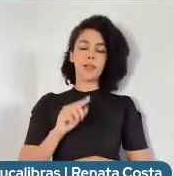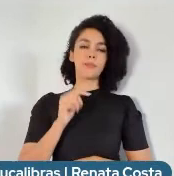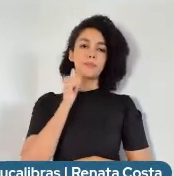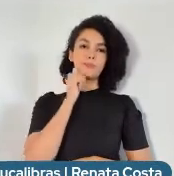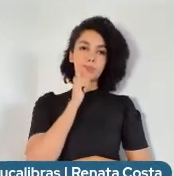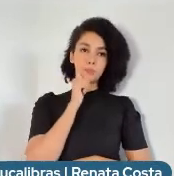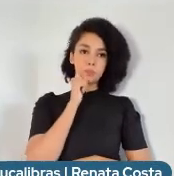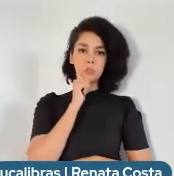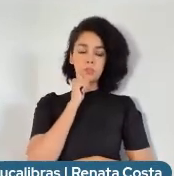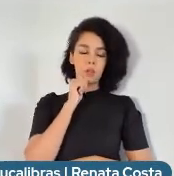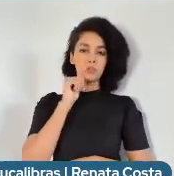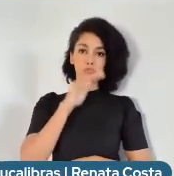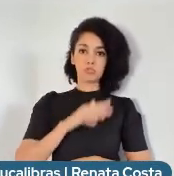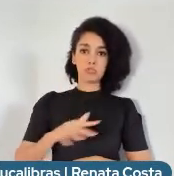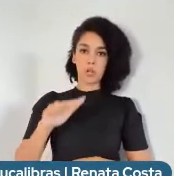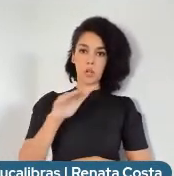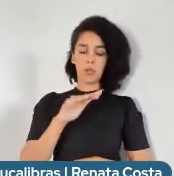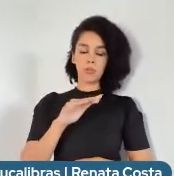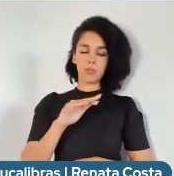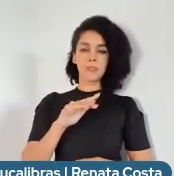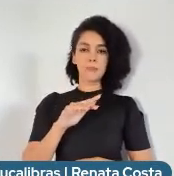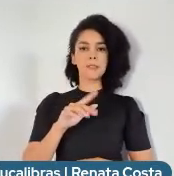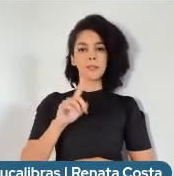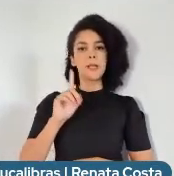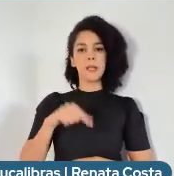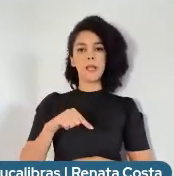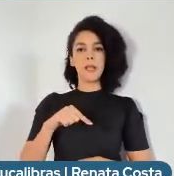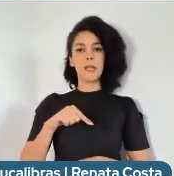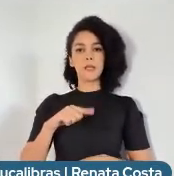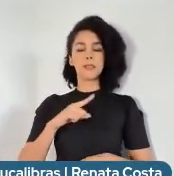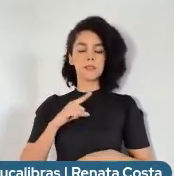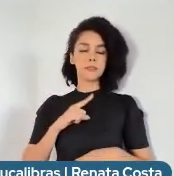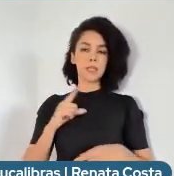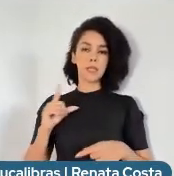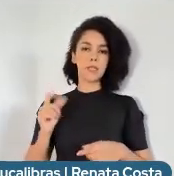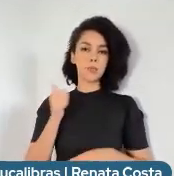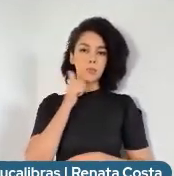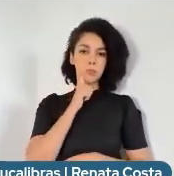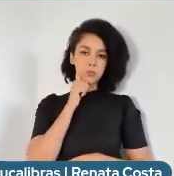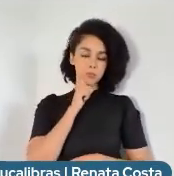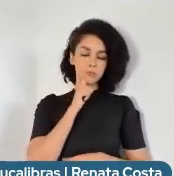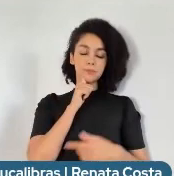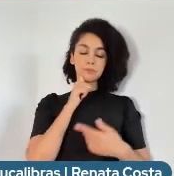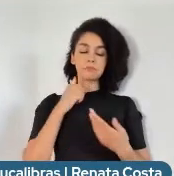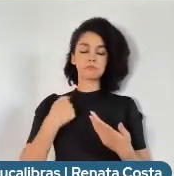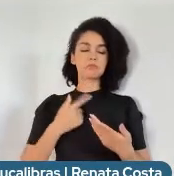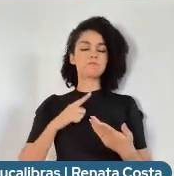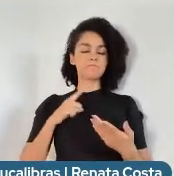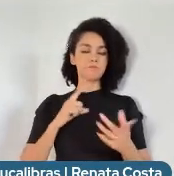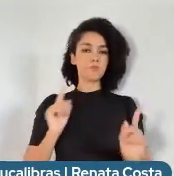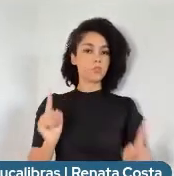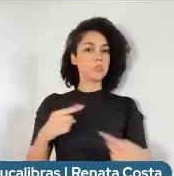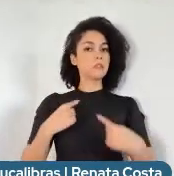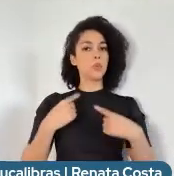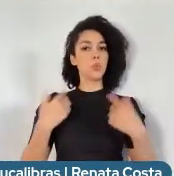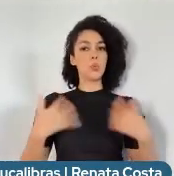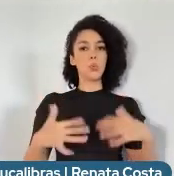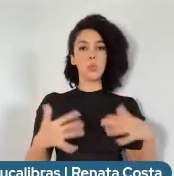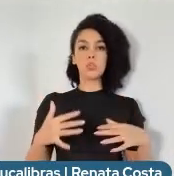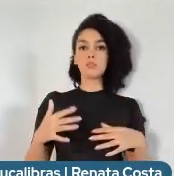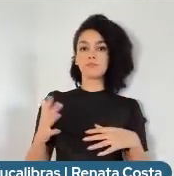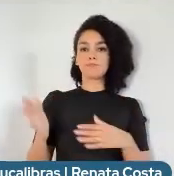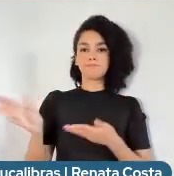de modo geral, é composto pelo sexo feminino. A gente tem um desafio de atrair as